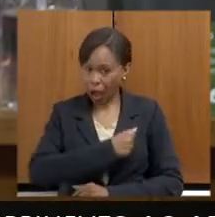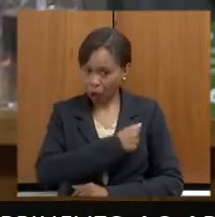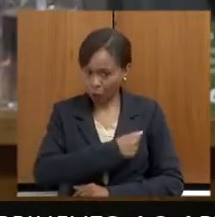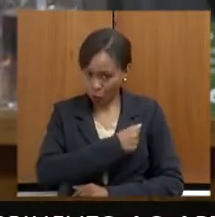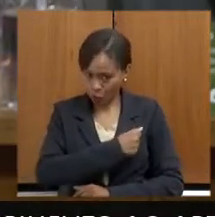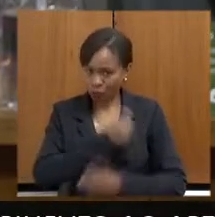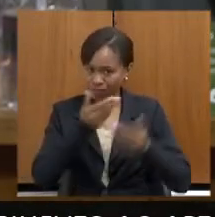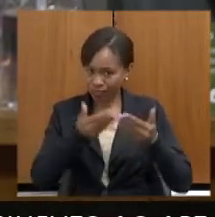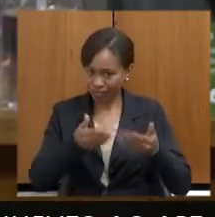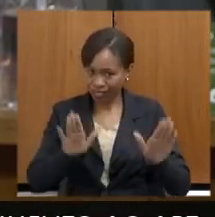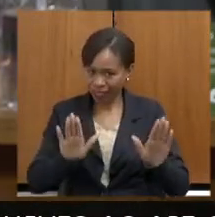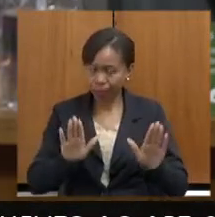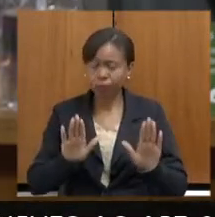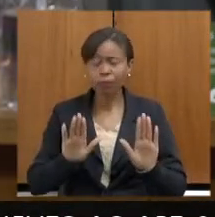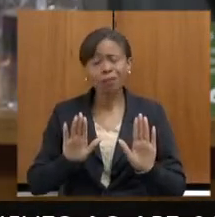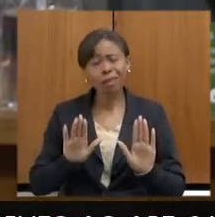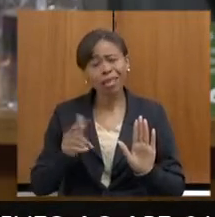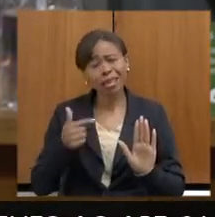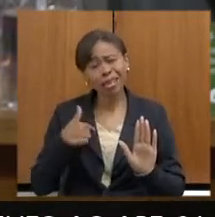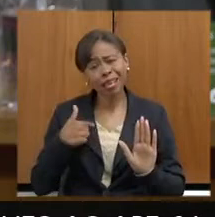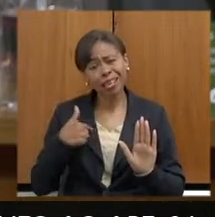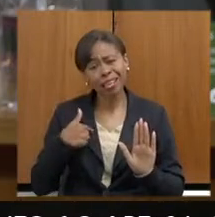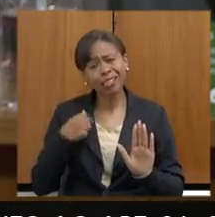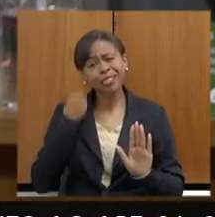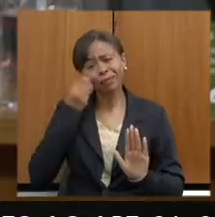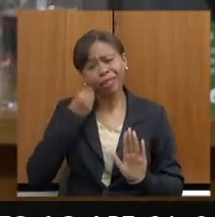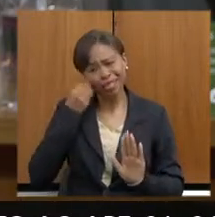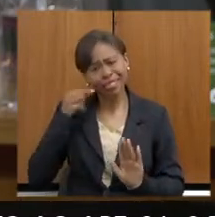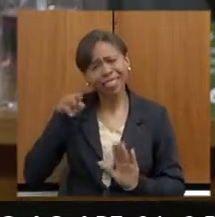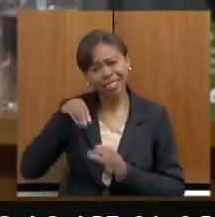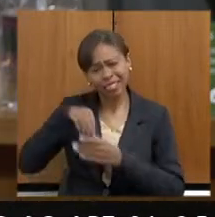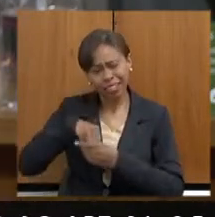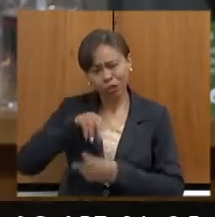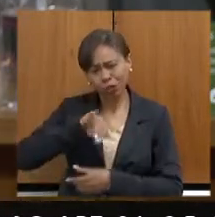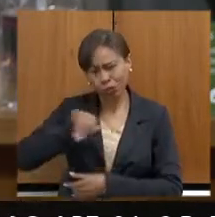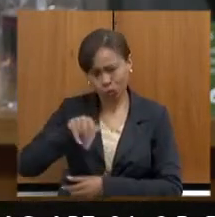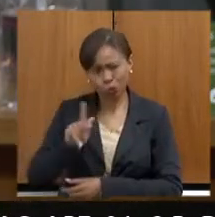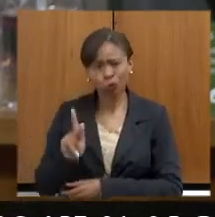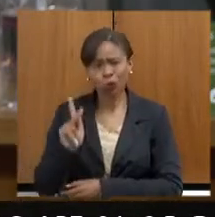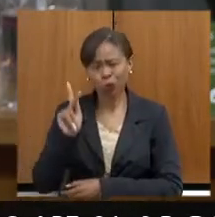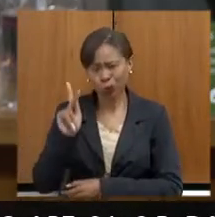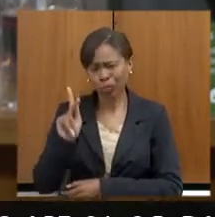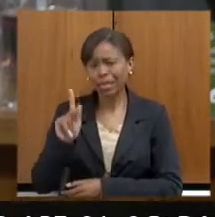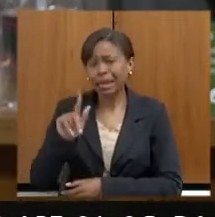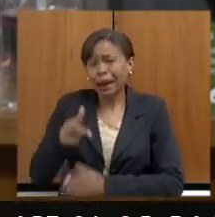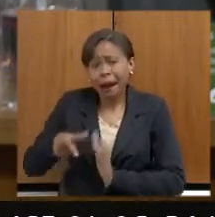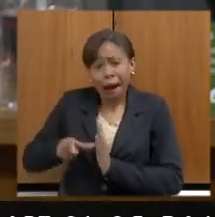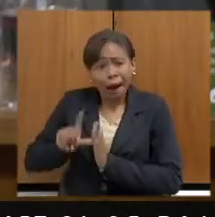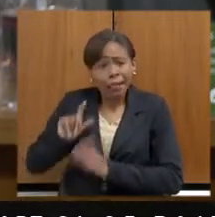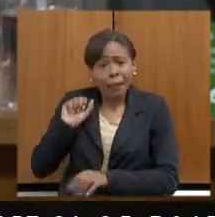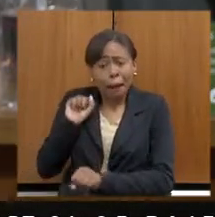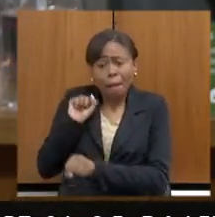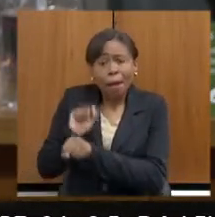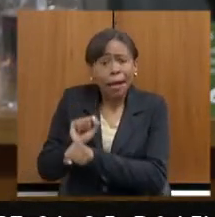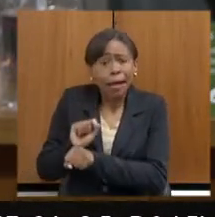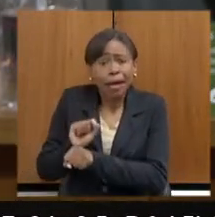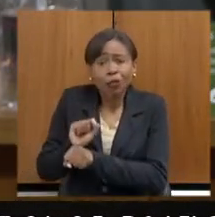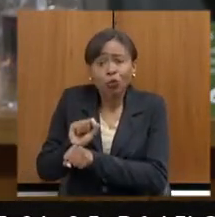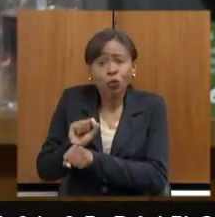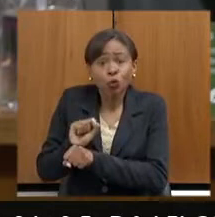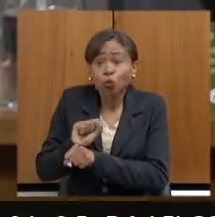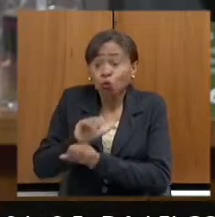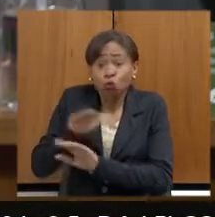como história do com Júlio é muito grande é nós temos obras paradas as enfermarias fechadas outras para tudo parado uma